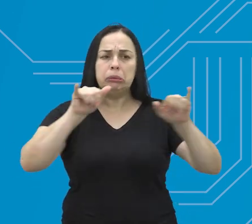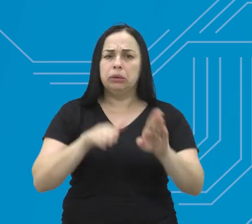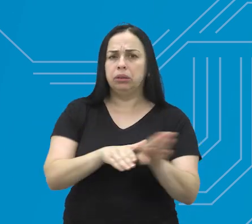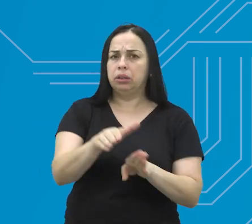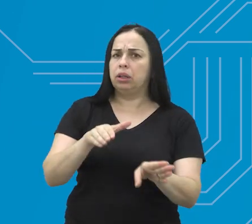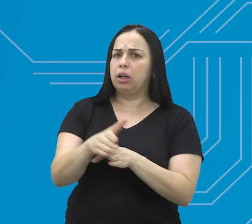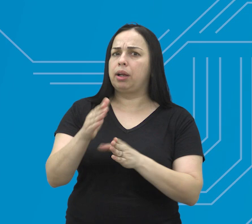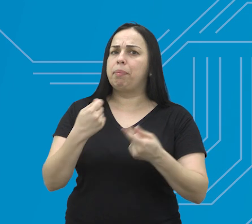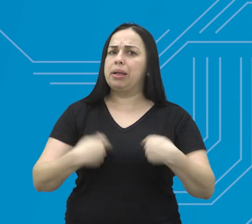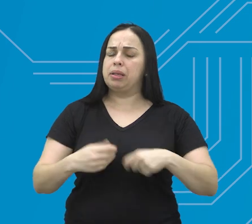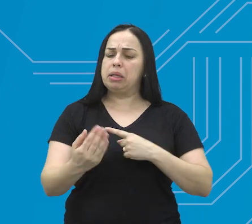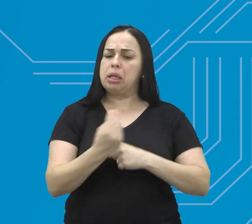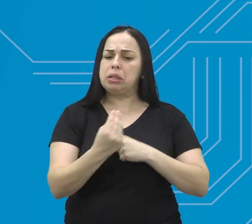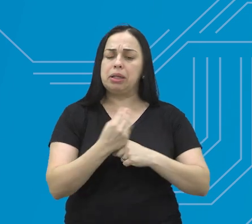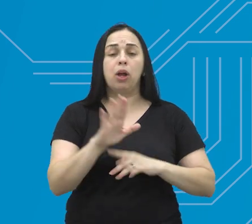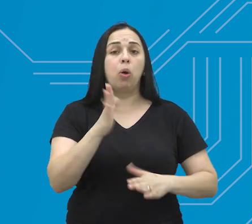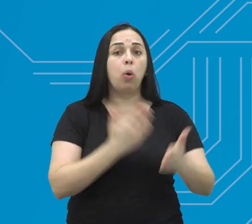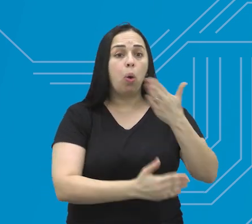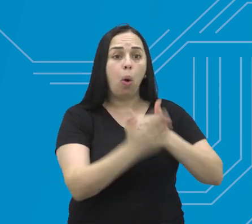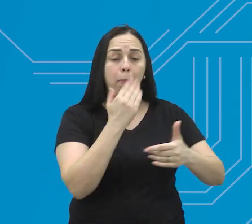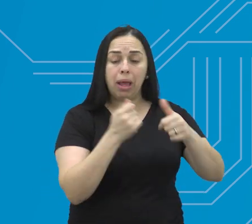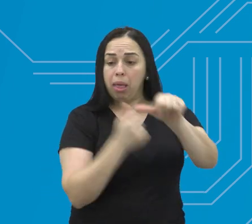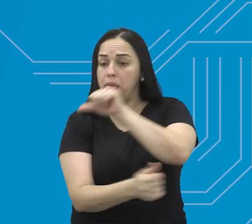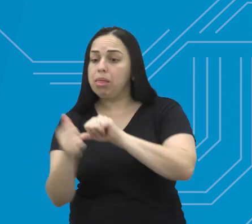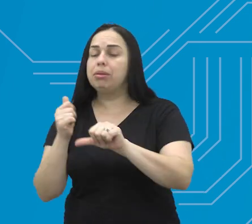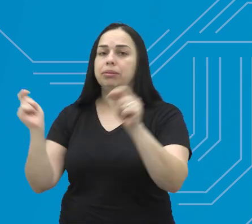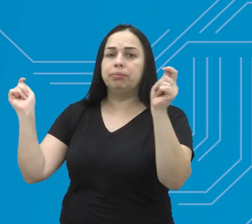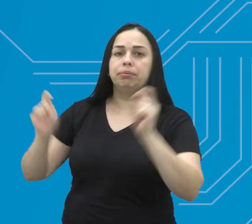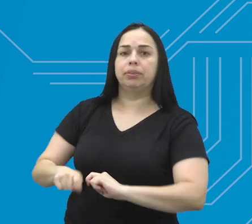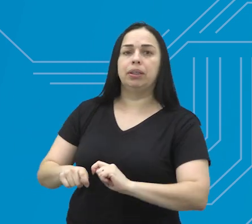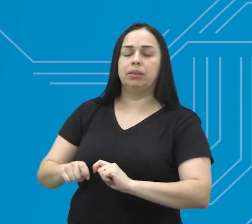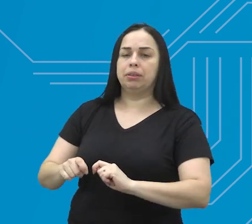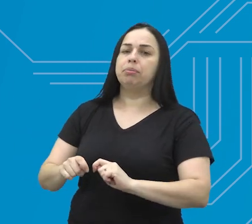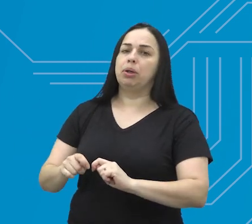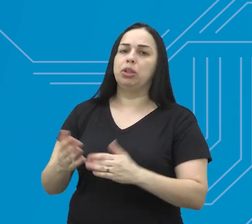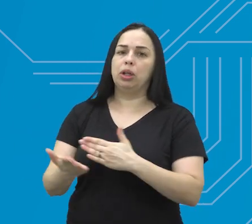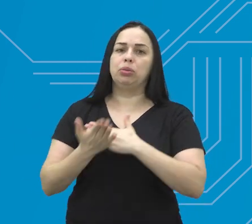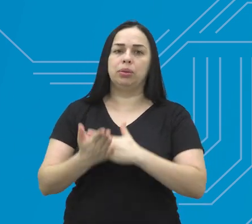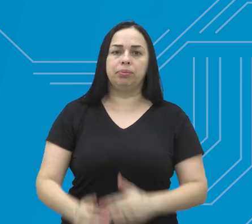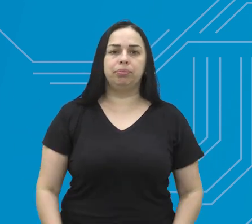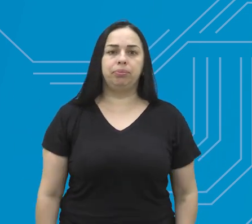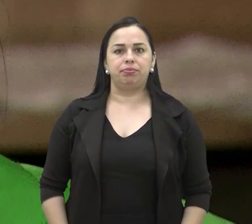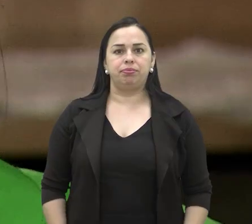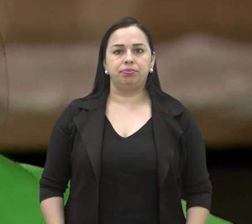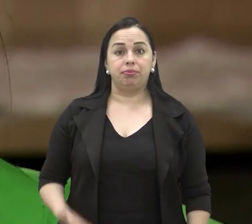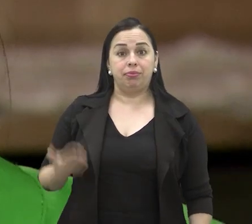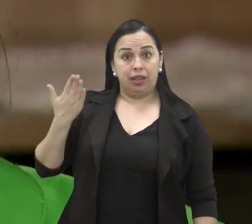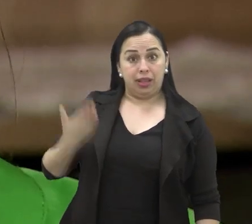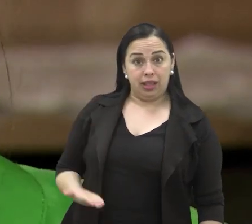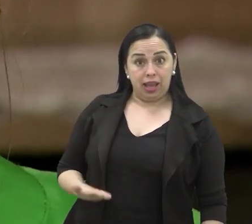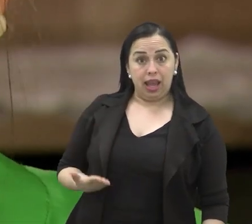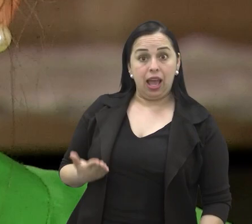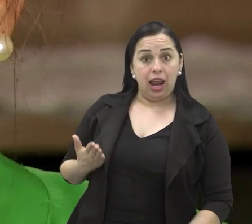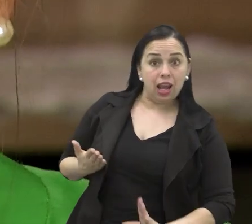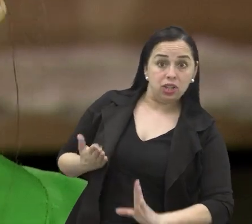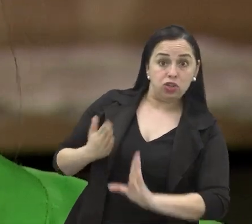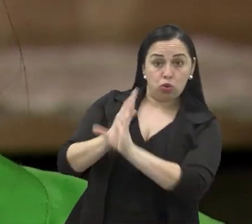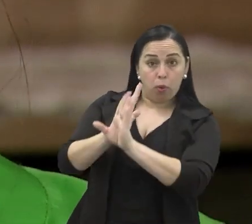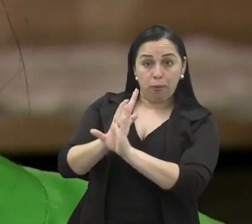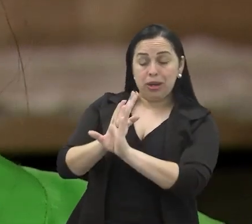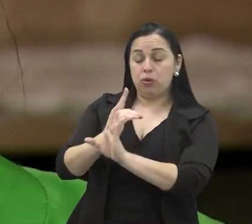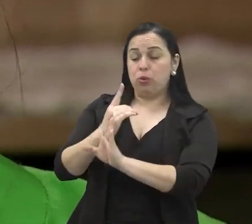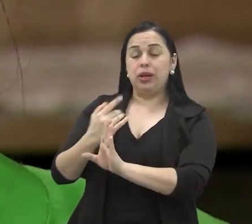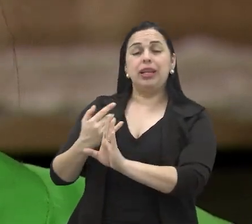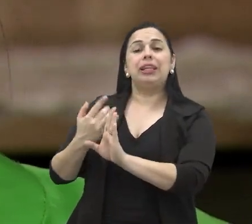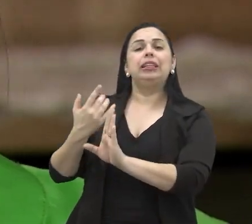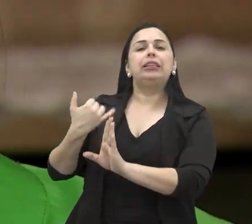os cuidados necessários. Simples mudanças de hábitos podem fazer a diferença. Desde os 16 anos,